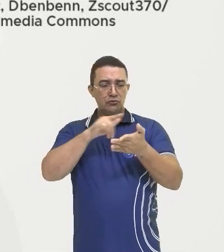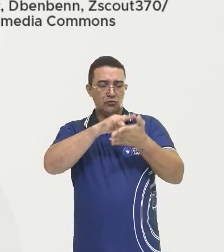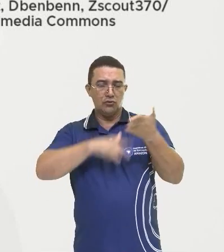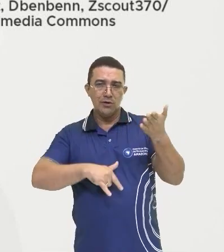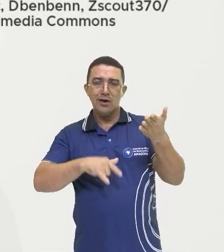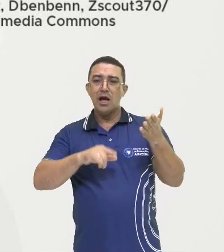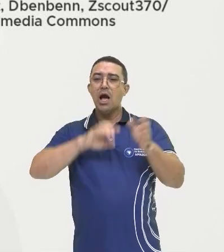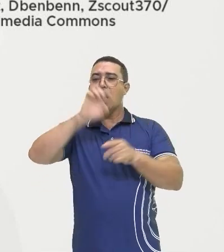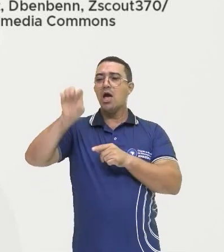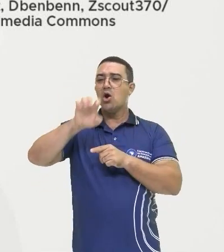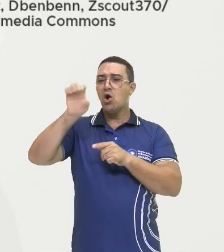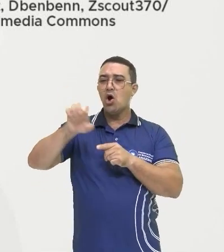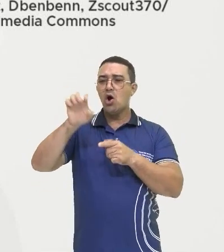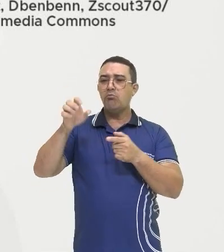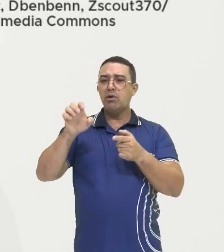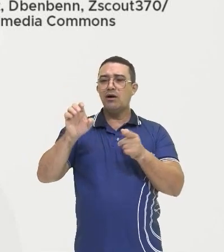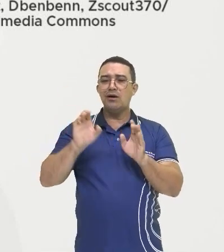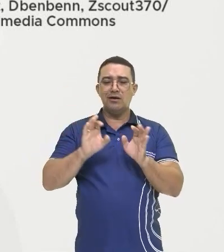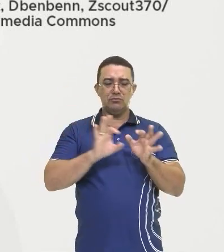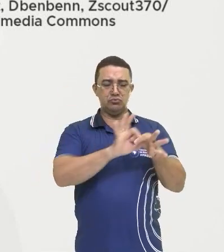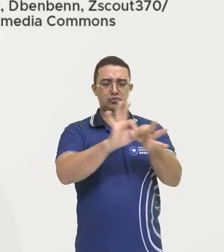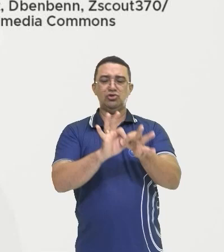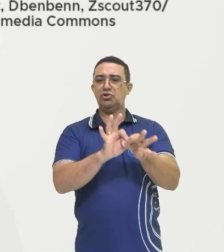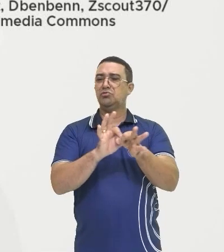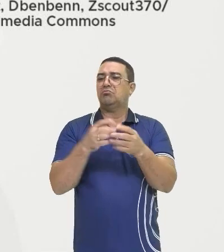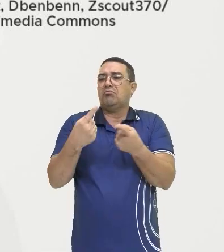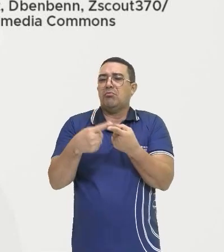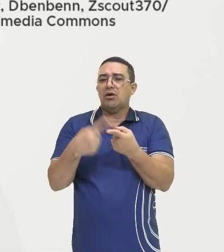da Europa se unir foi justamente